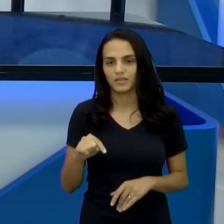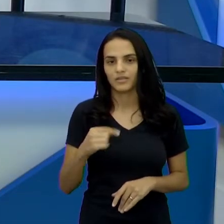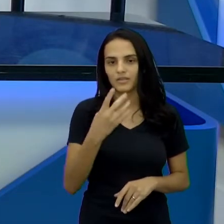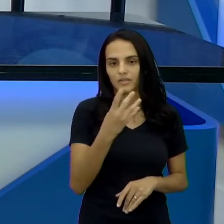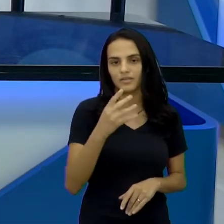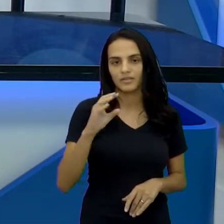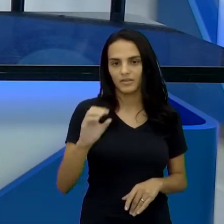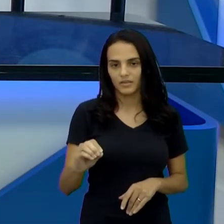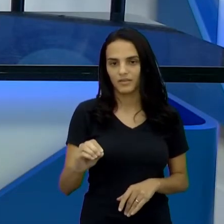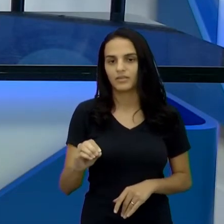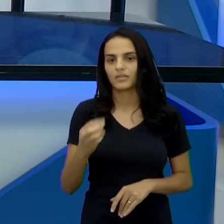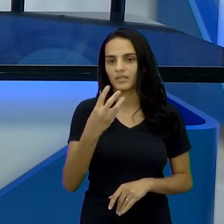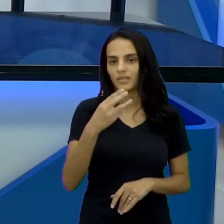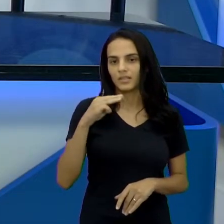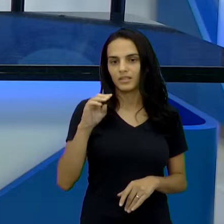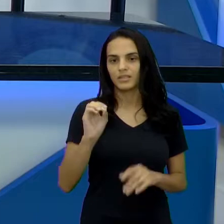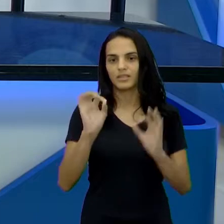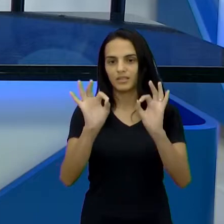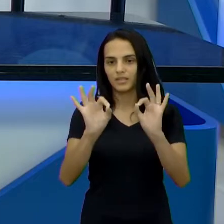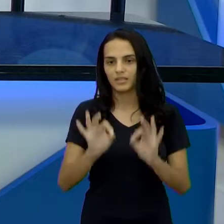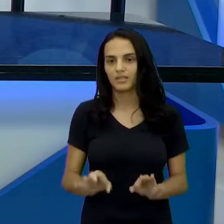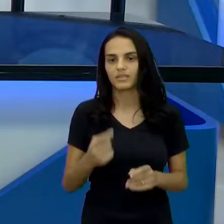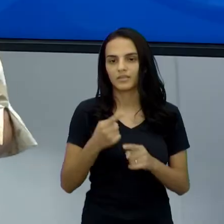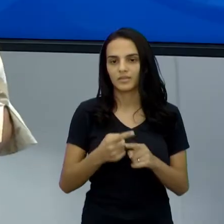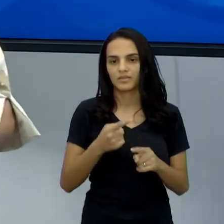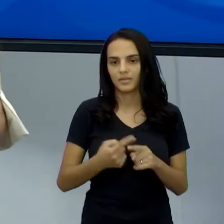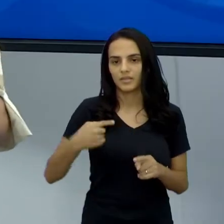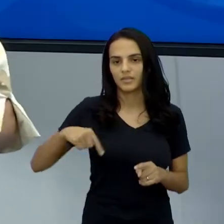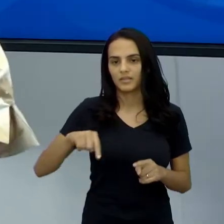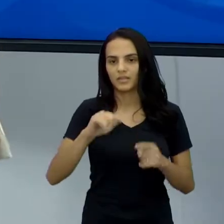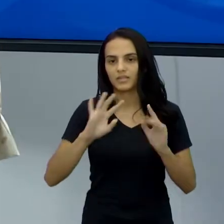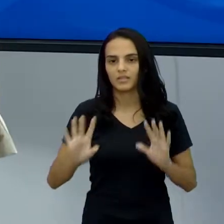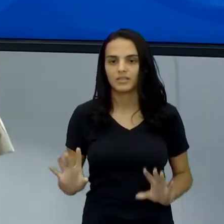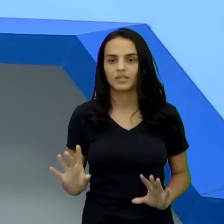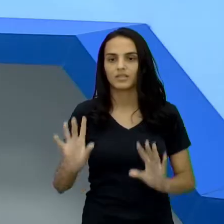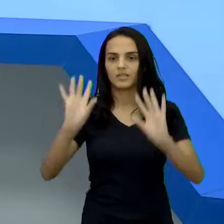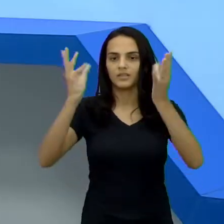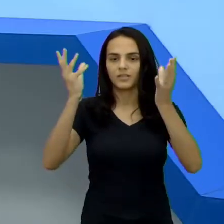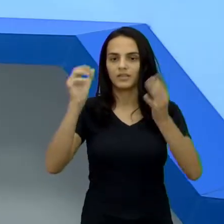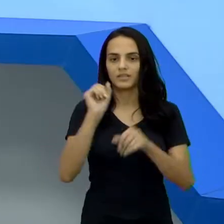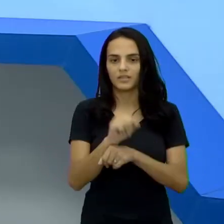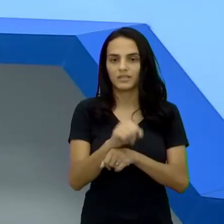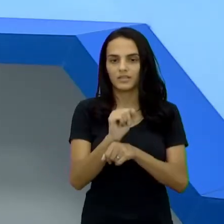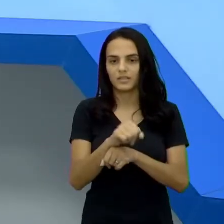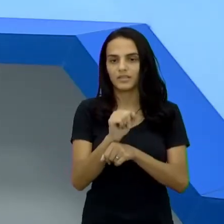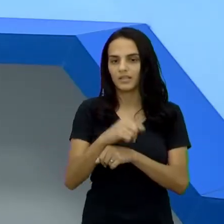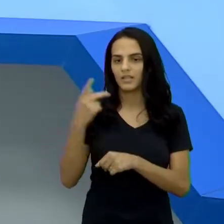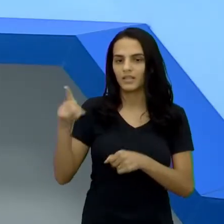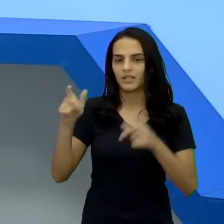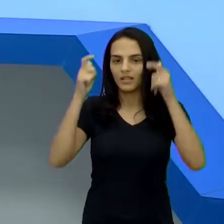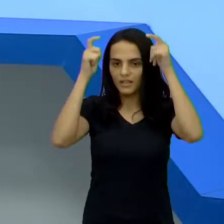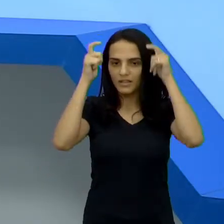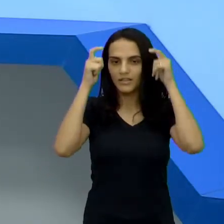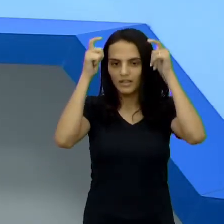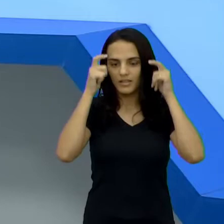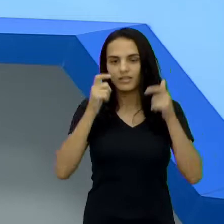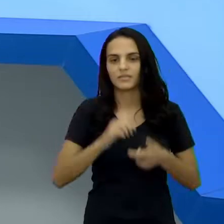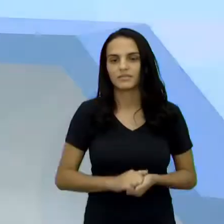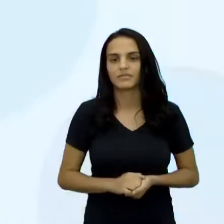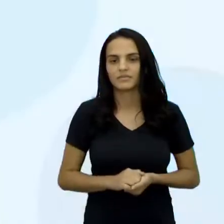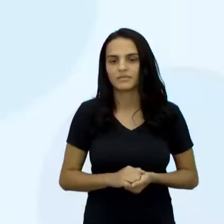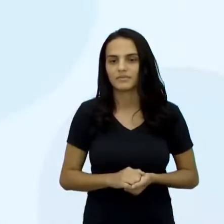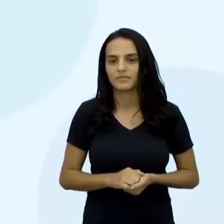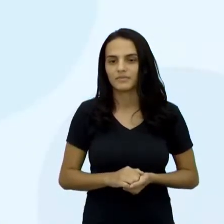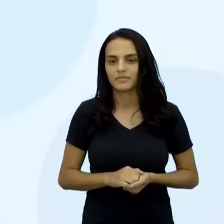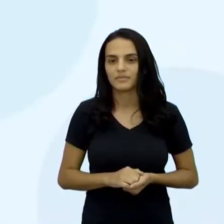e 30 respectivamente. Exatamente, porque a gente vai fazer a nossa festa da Britney Spears. Sim, porque Britney é rainha e é sobre isso, né?